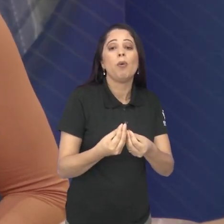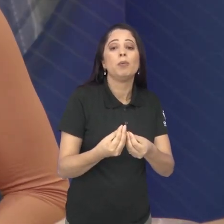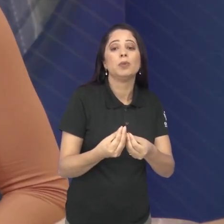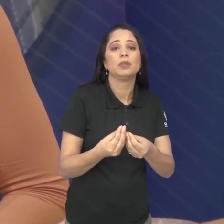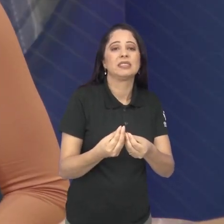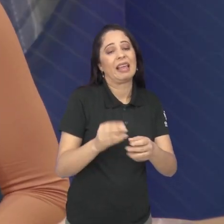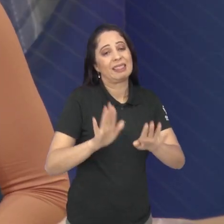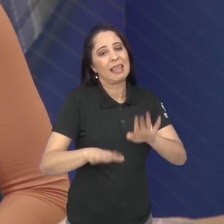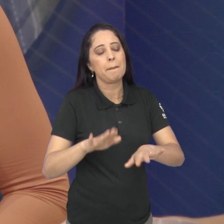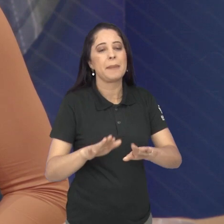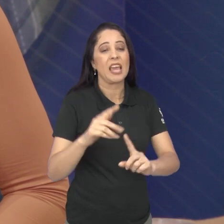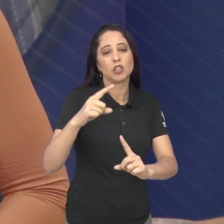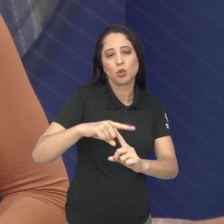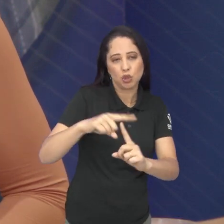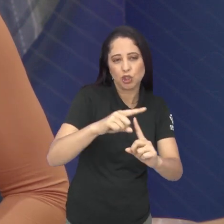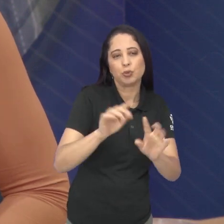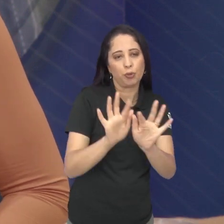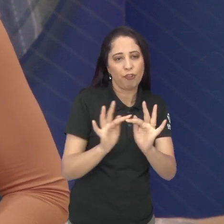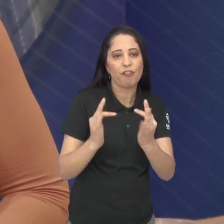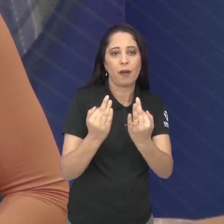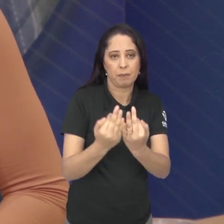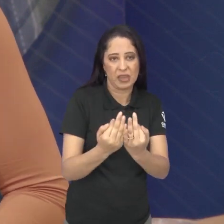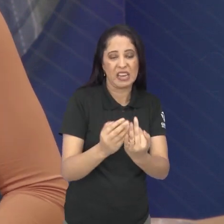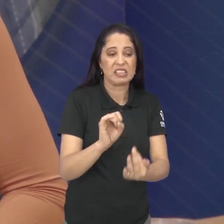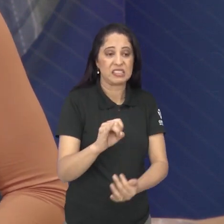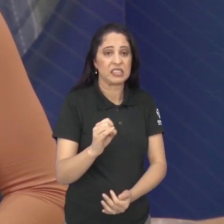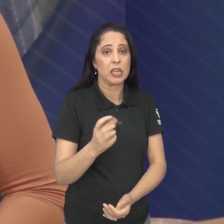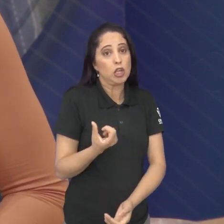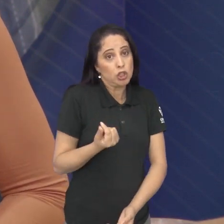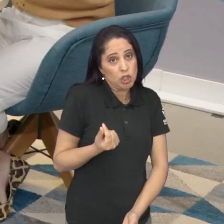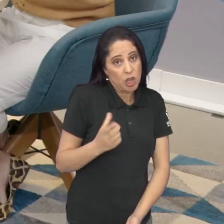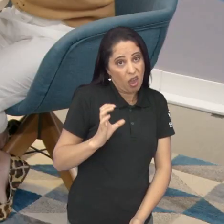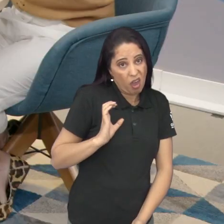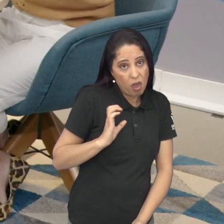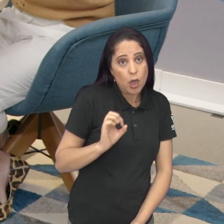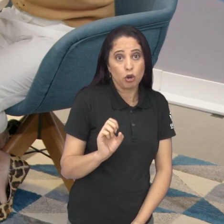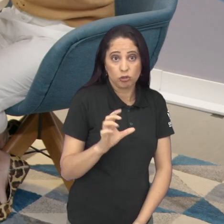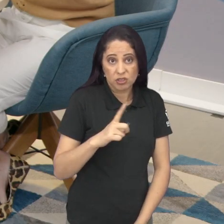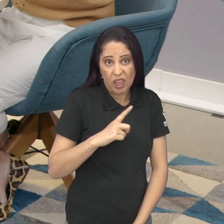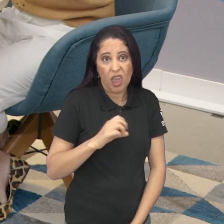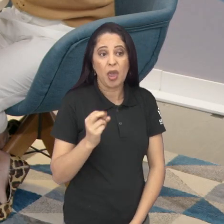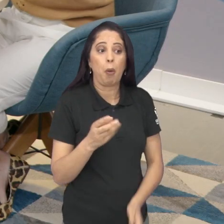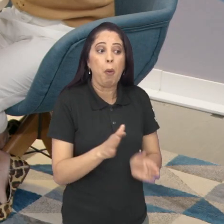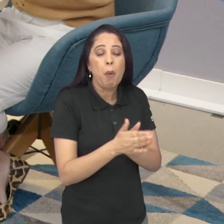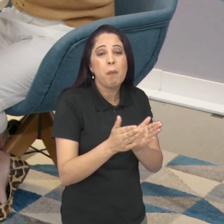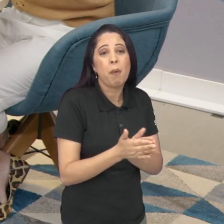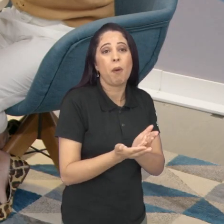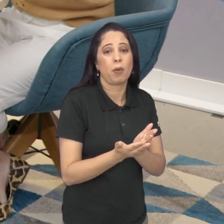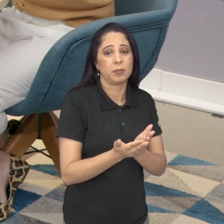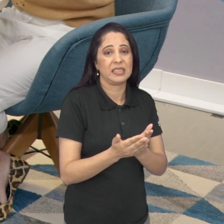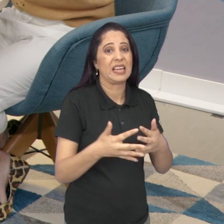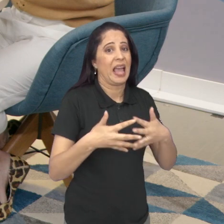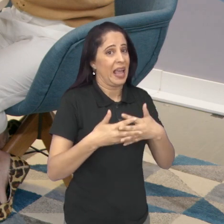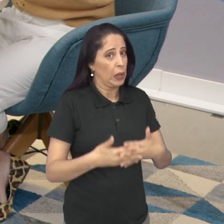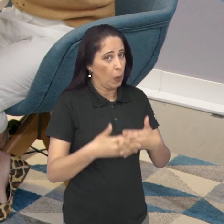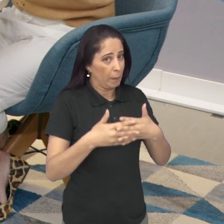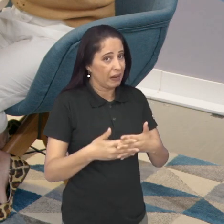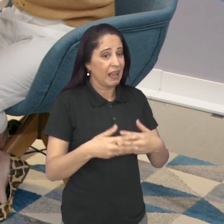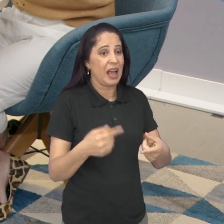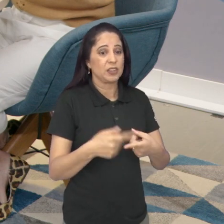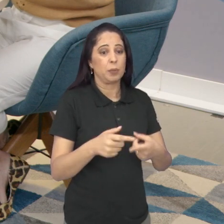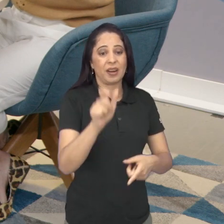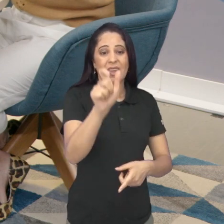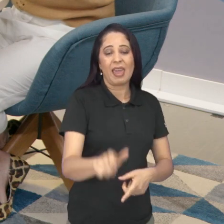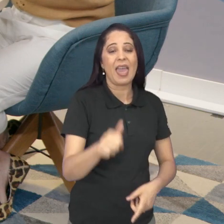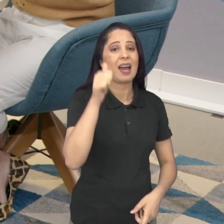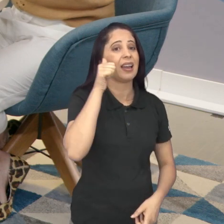família né, tem um social, tem uma condição financeira, isso fica ainda mais complicado, né? Porque ela se anula,